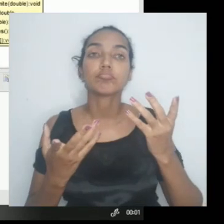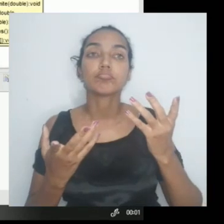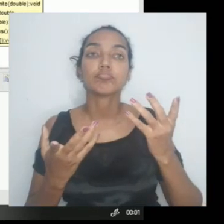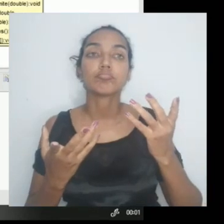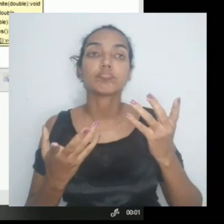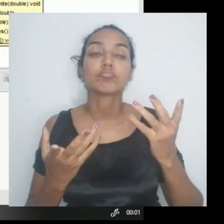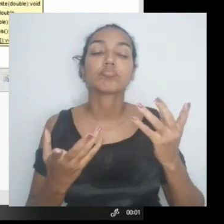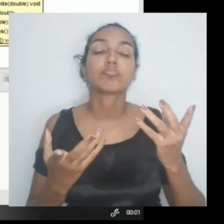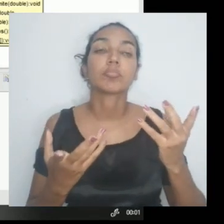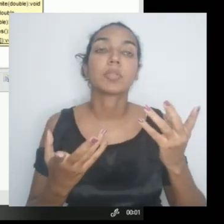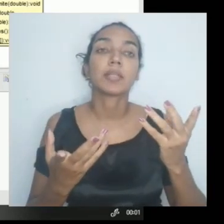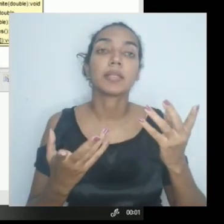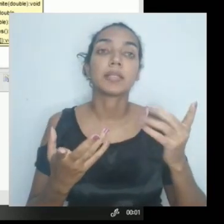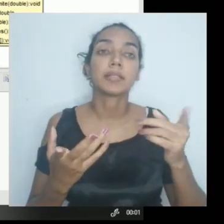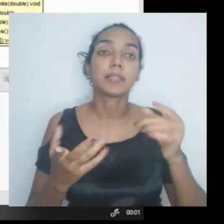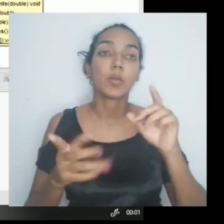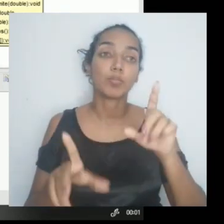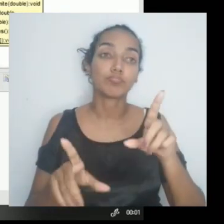retornar um equals